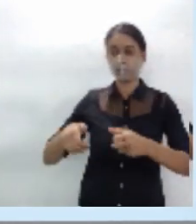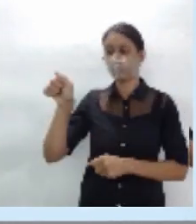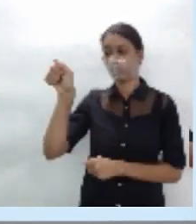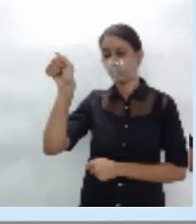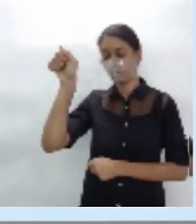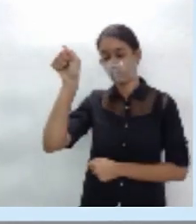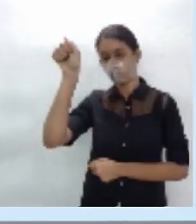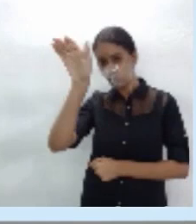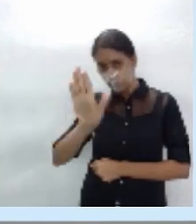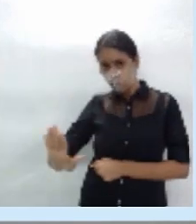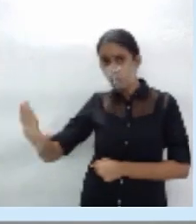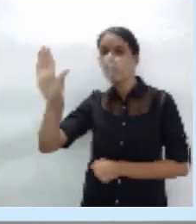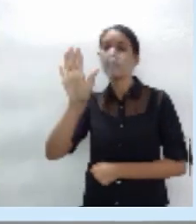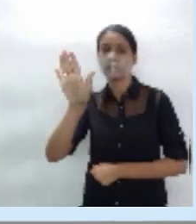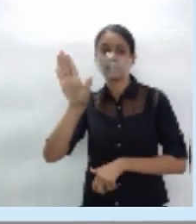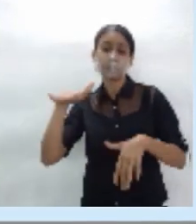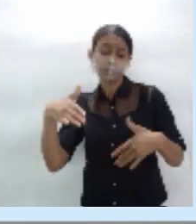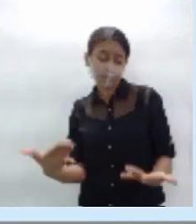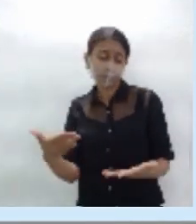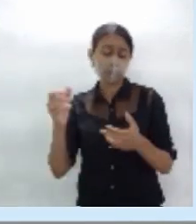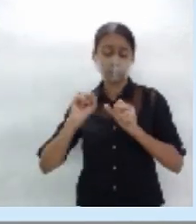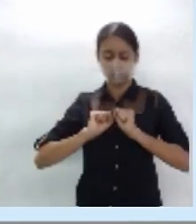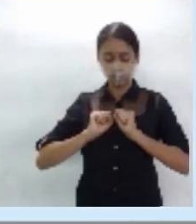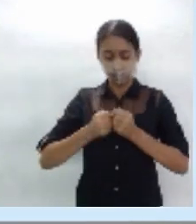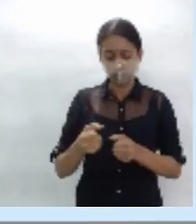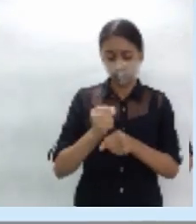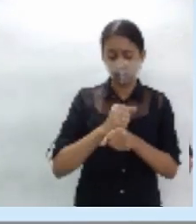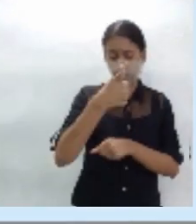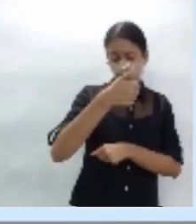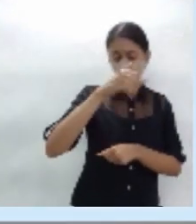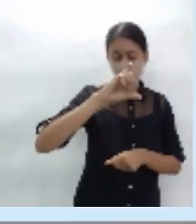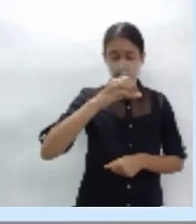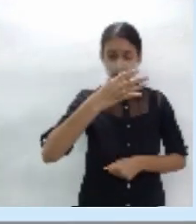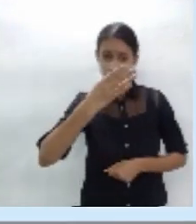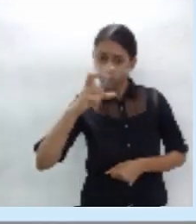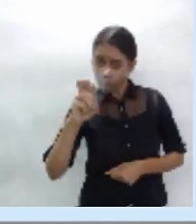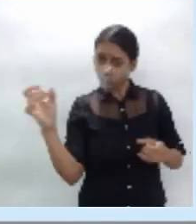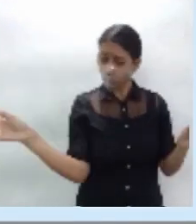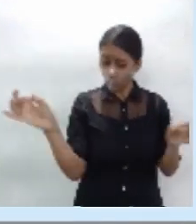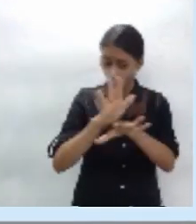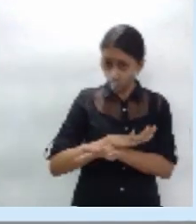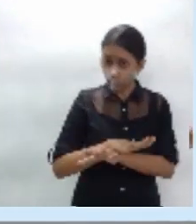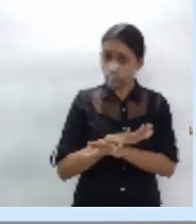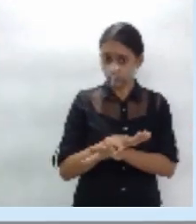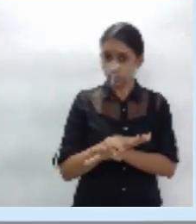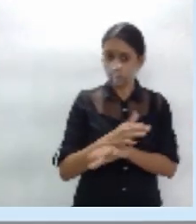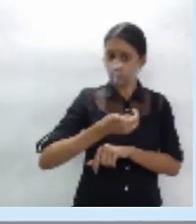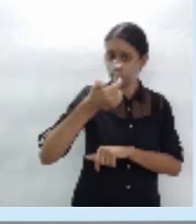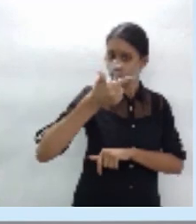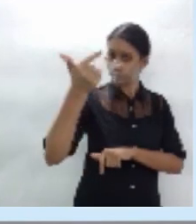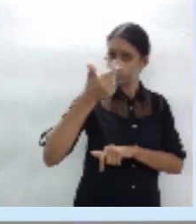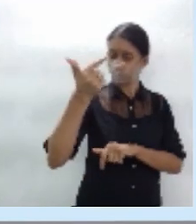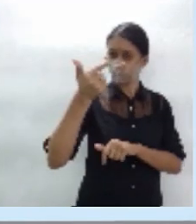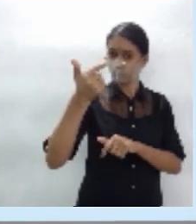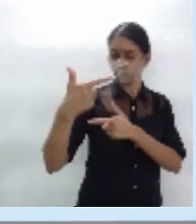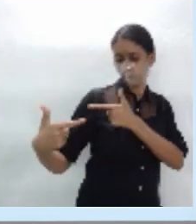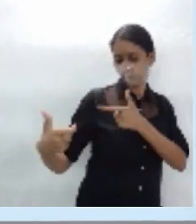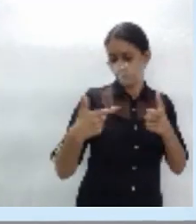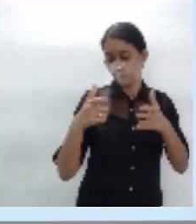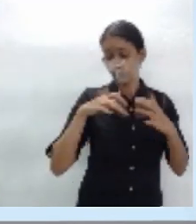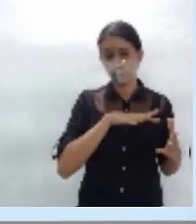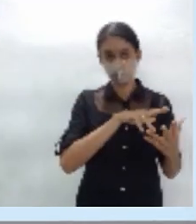asiático, tá certo? Então, mais uma vez, reforçando que a partir de 1945, quando acaba a Segunda Guerra